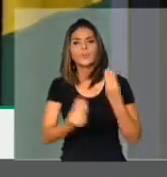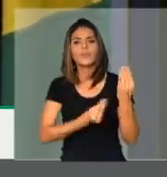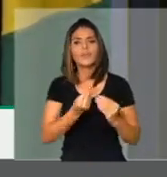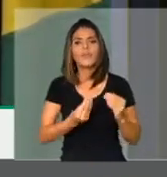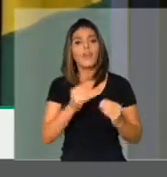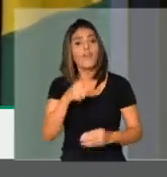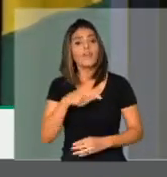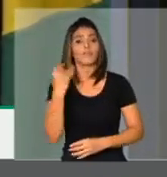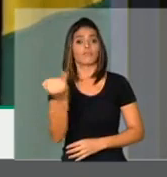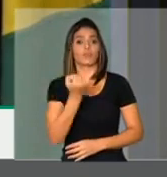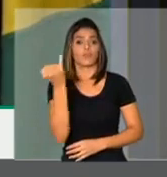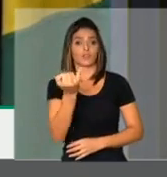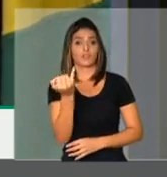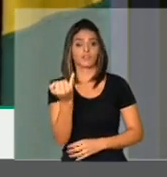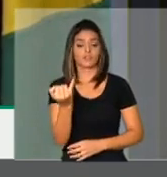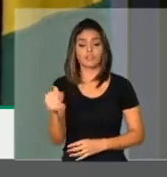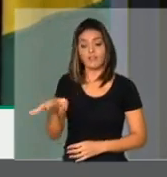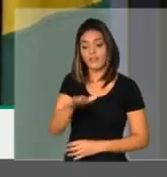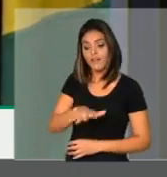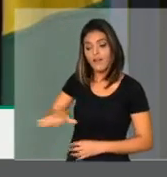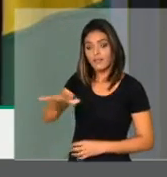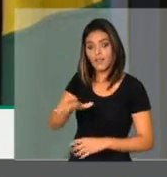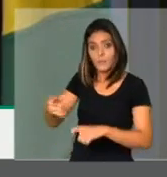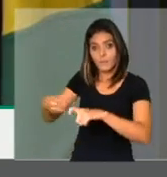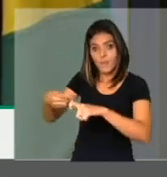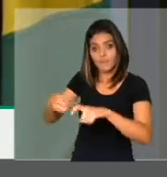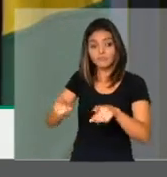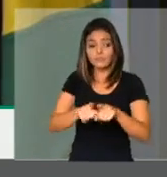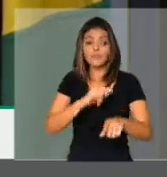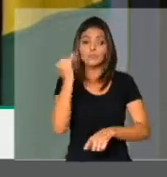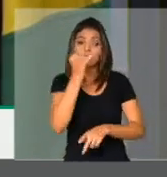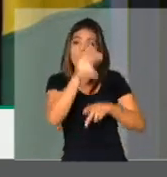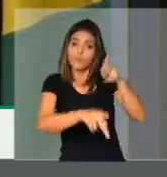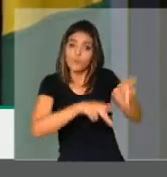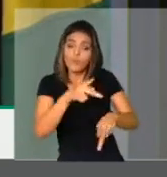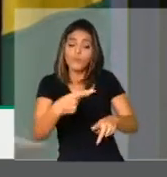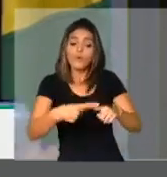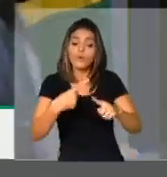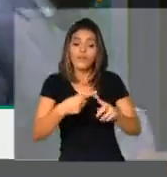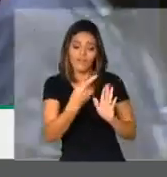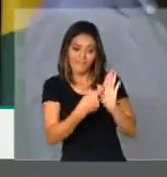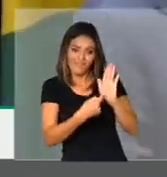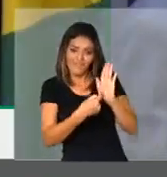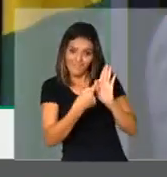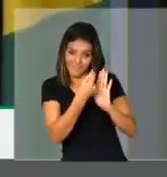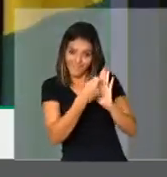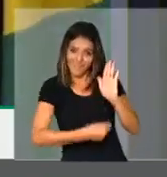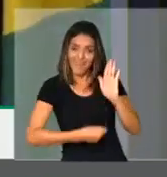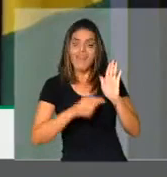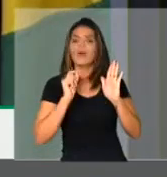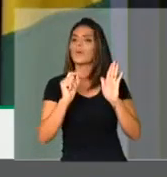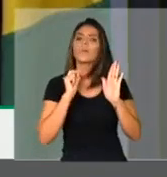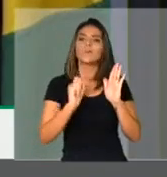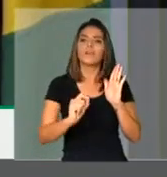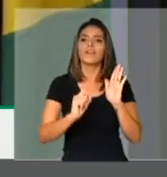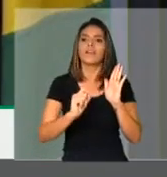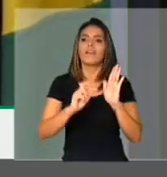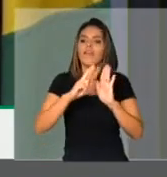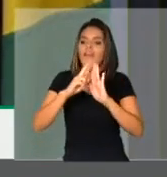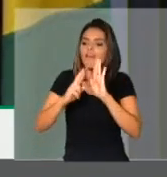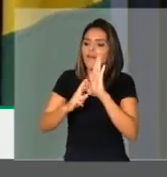também, onde ela trata da regulamentação do plano de cargos e